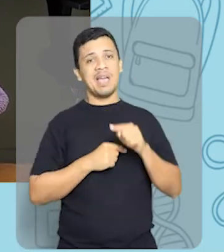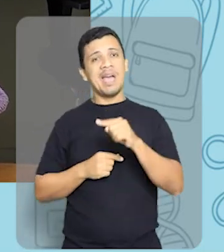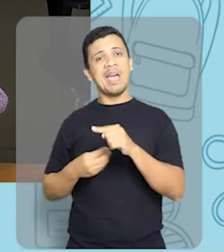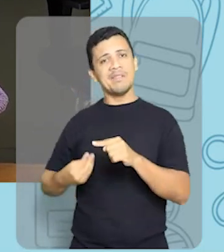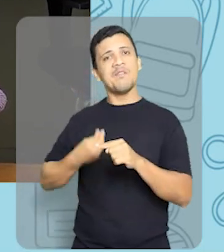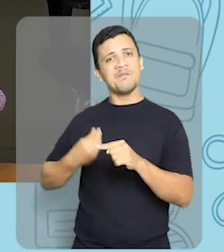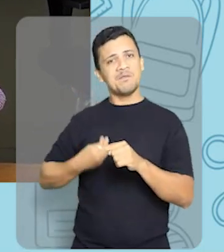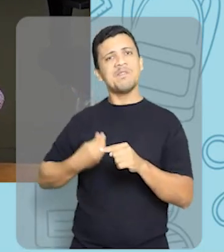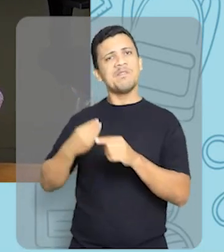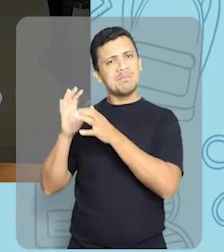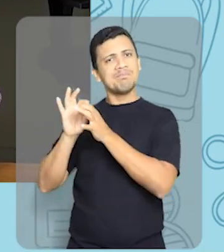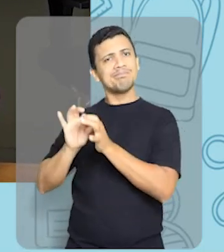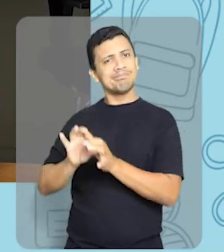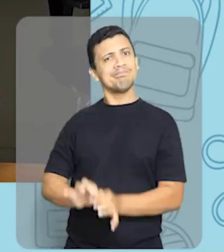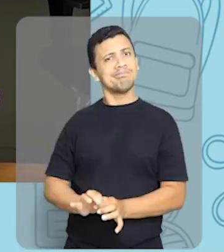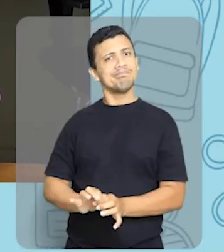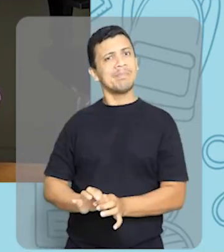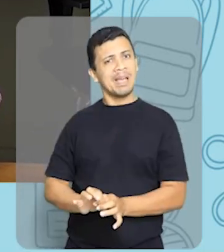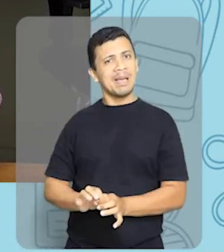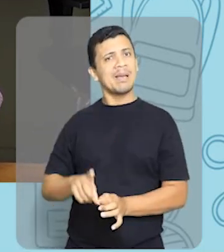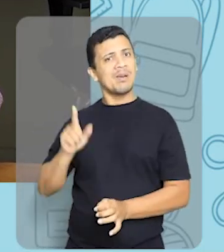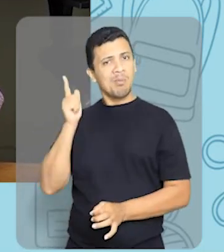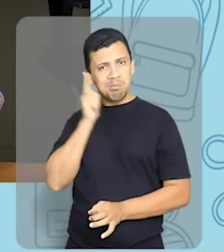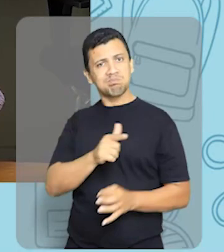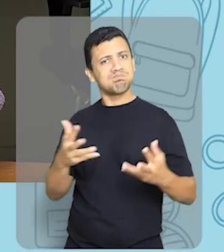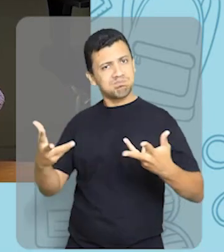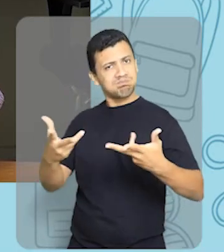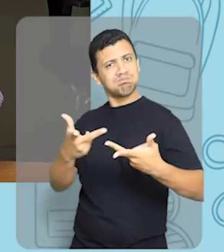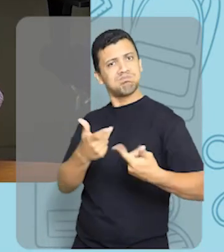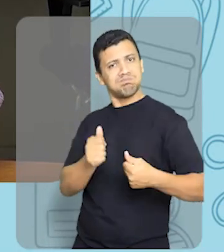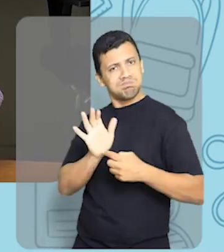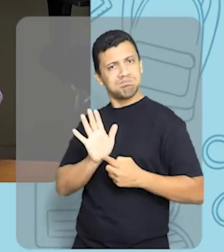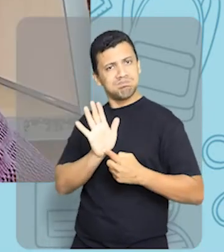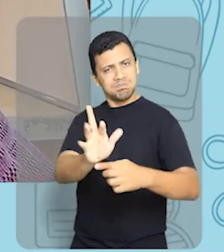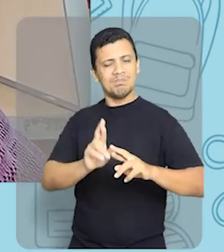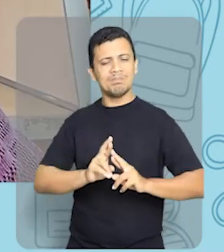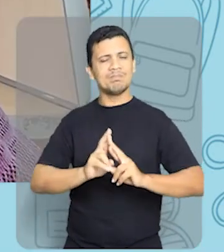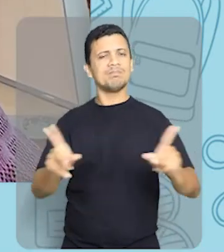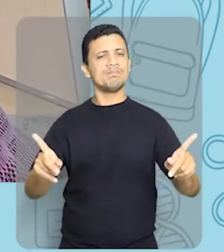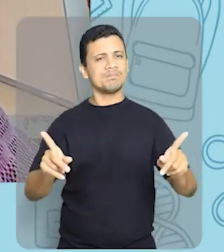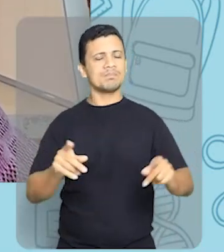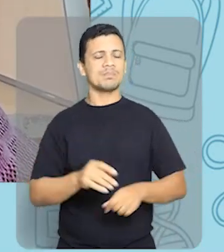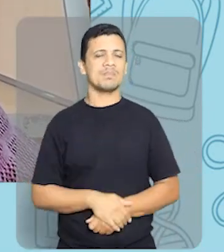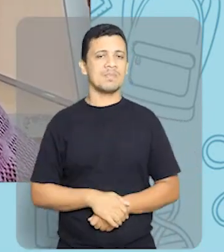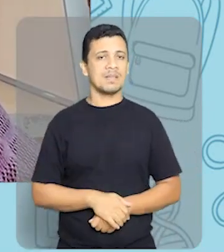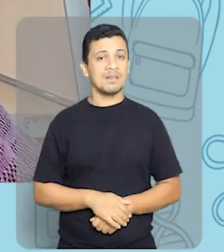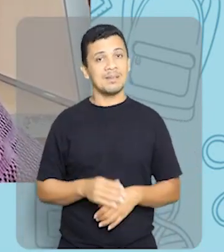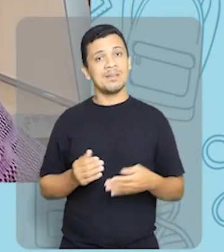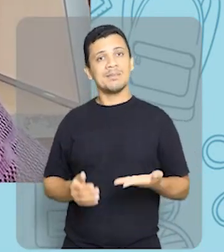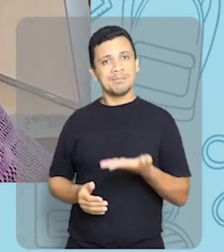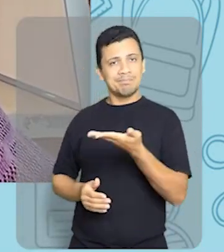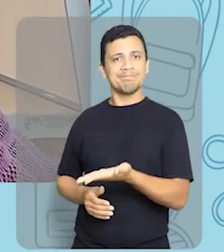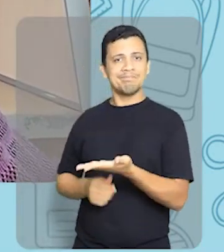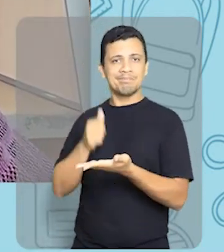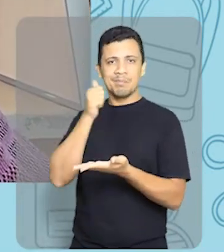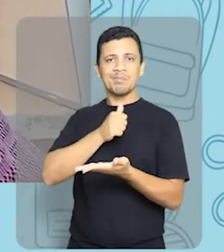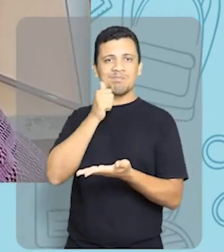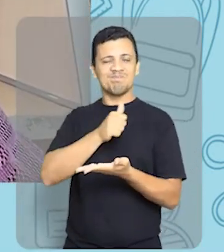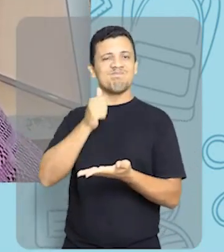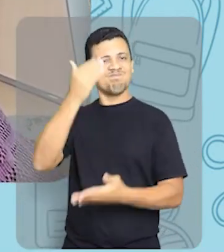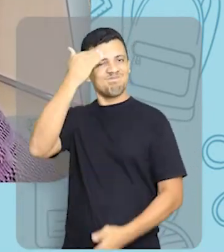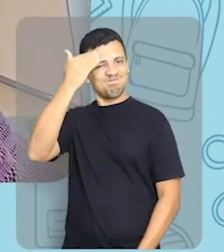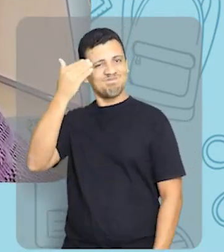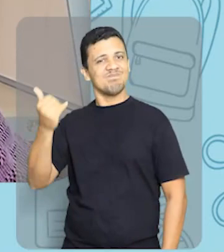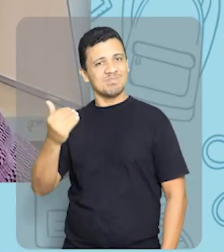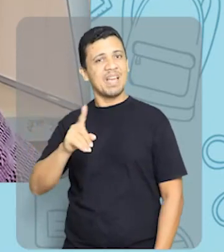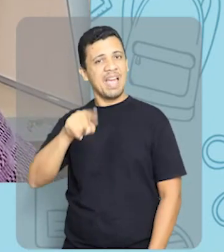contexto onde ela é capaz de fazer esse diferencial. Então Maria Firmina é um destaque, é um